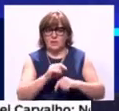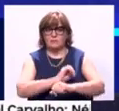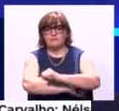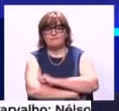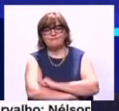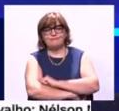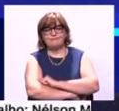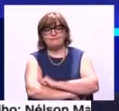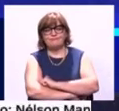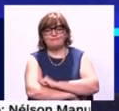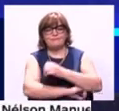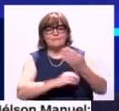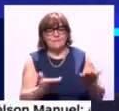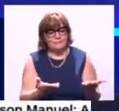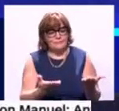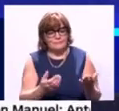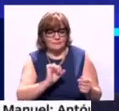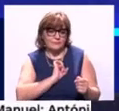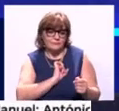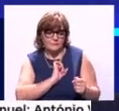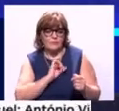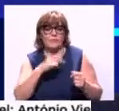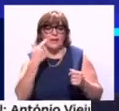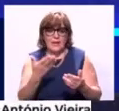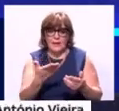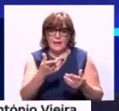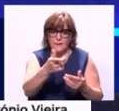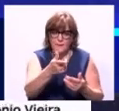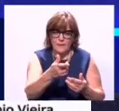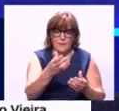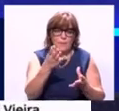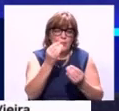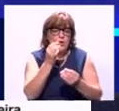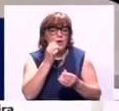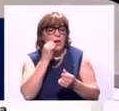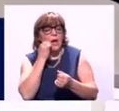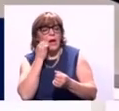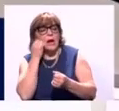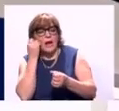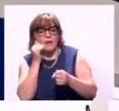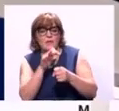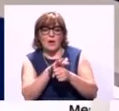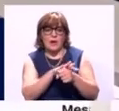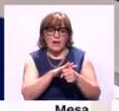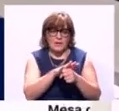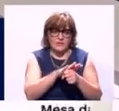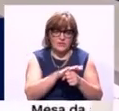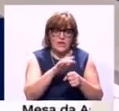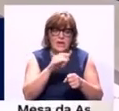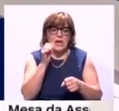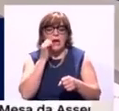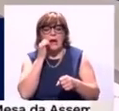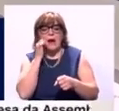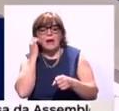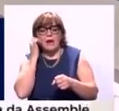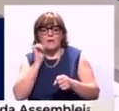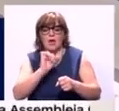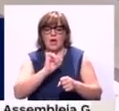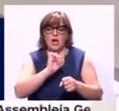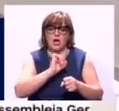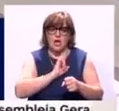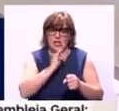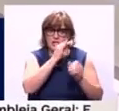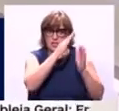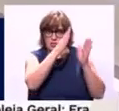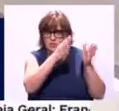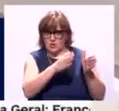passividade. Repare, são casos que lesaram gravemente, repito, gravemente a nossa